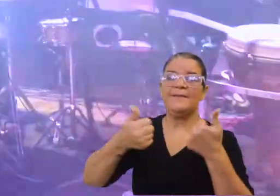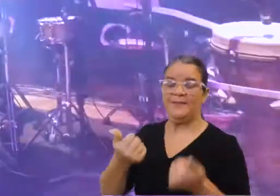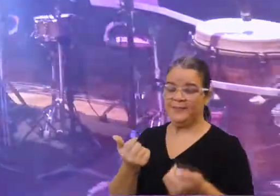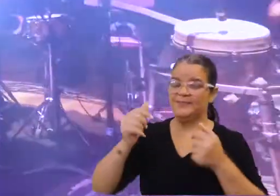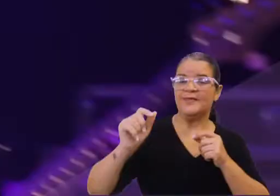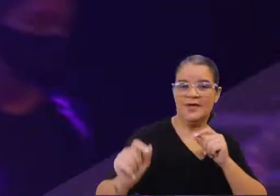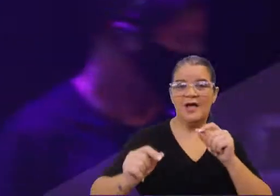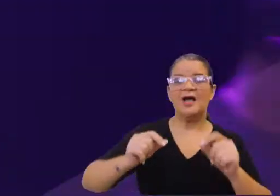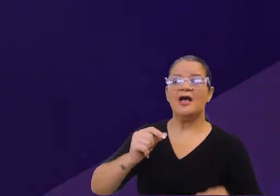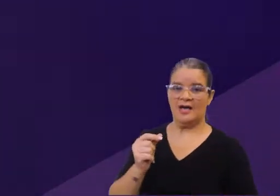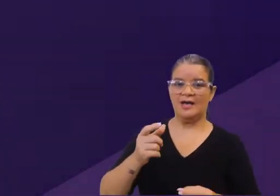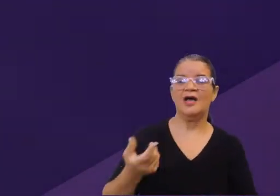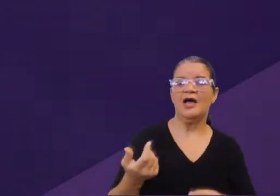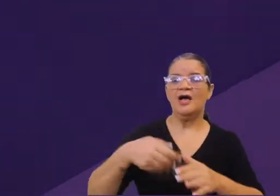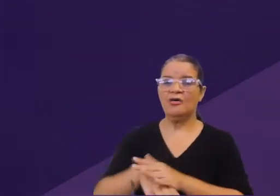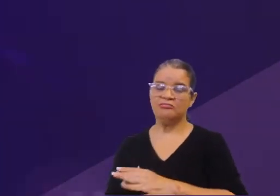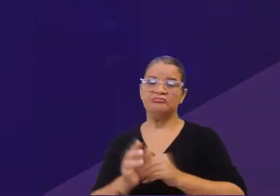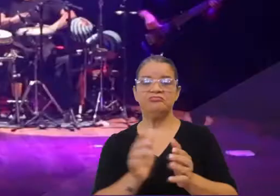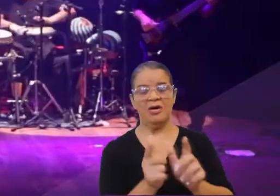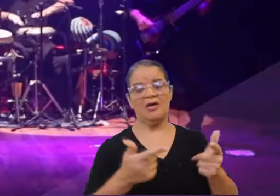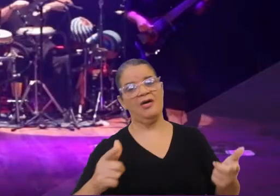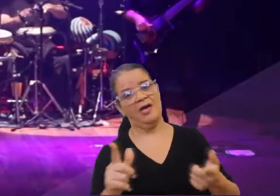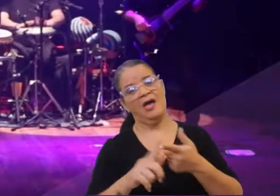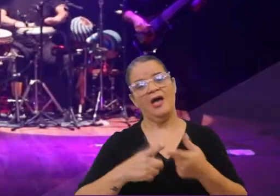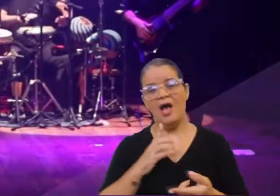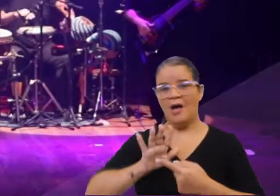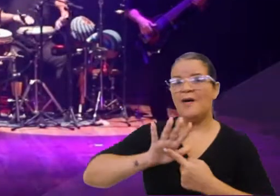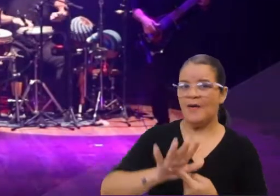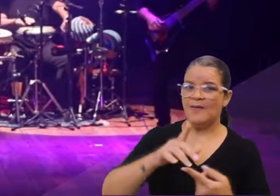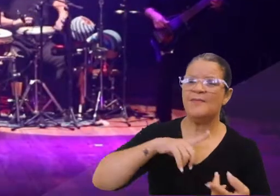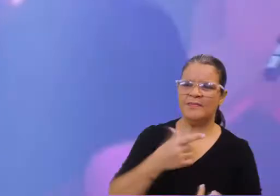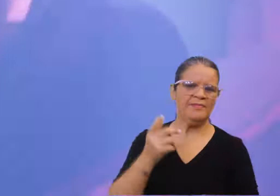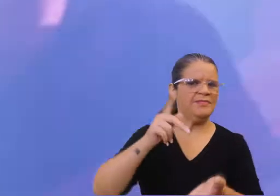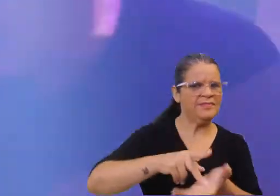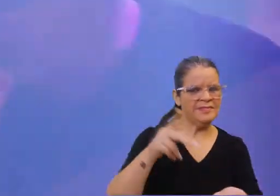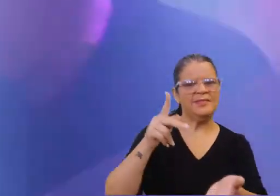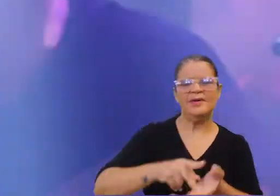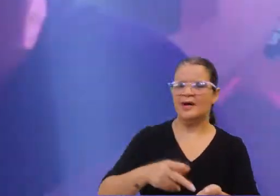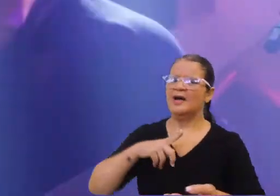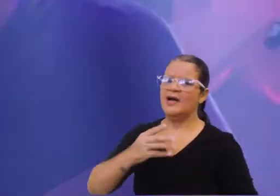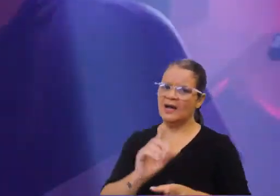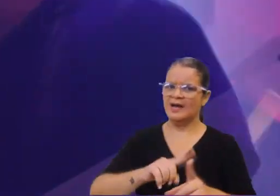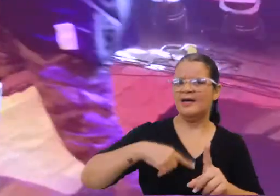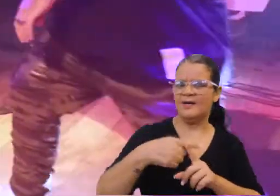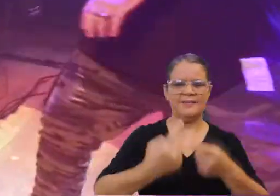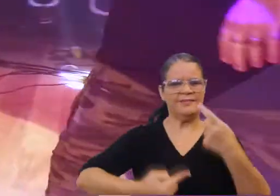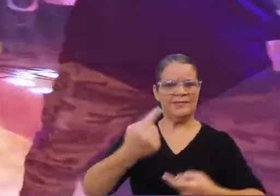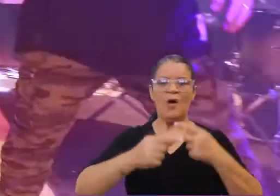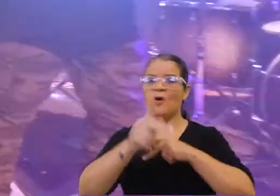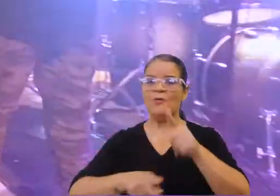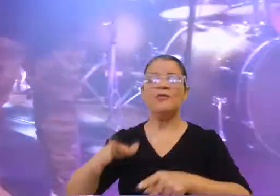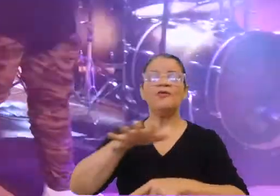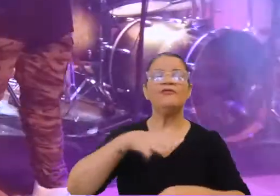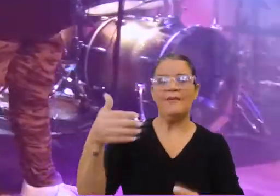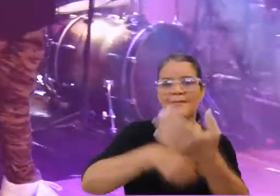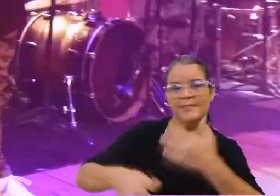capitalismo mostrou defeito. A ideia de camadas que botaram no mapa está realidade. Precisamos de uma nova forma de política onde o povo participe